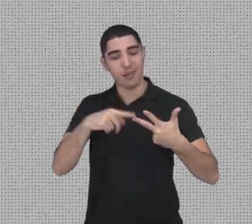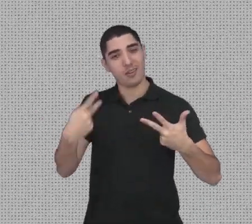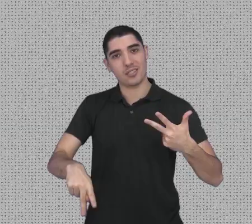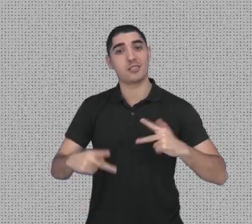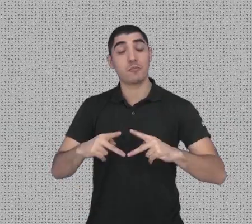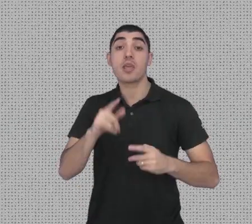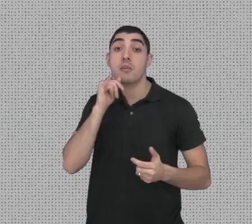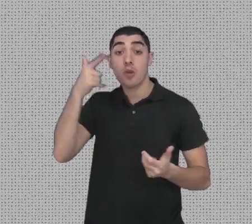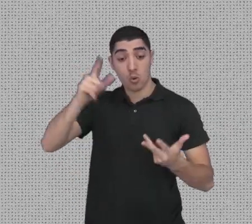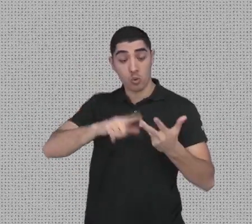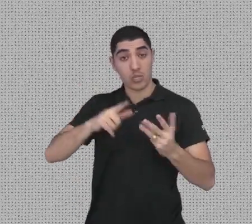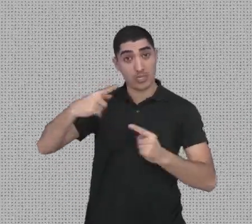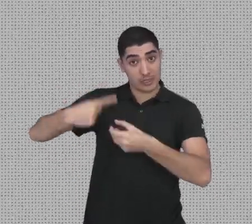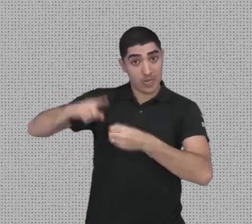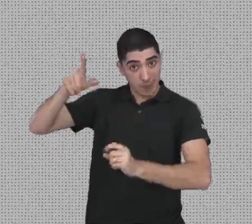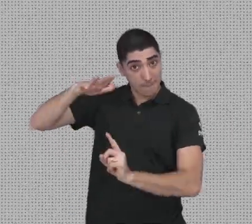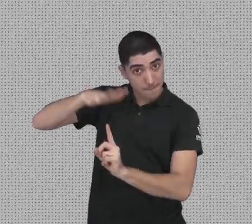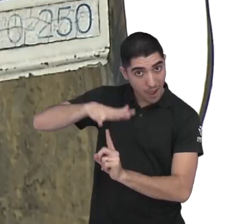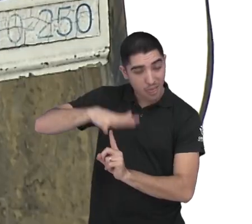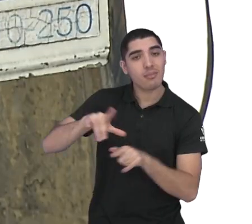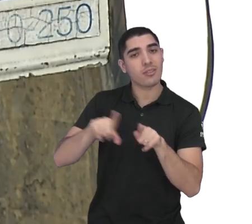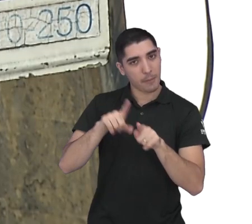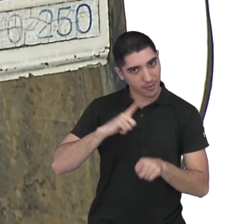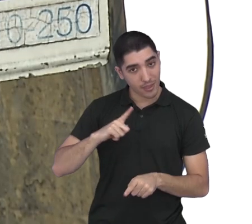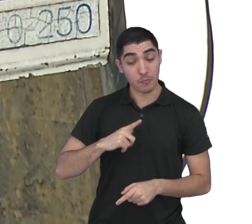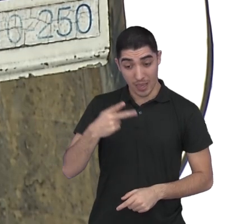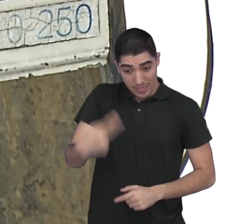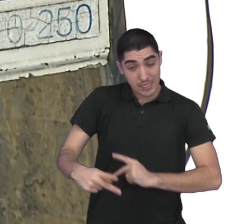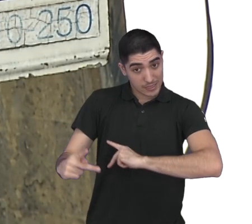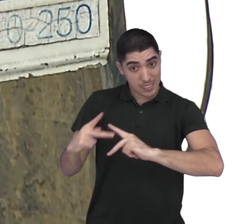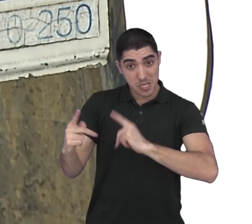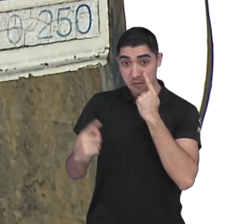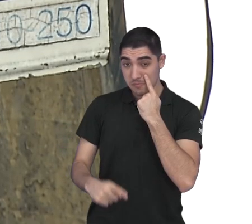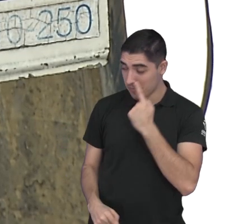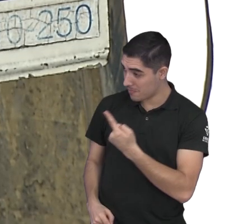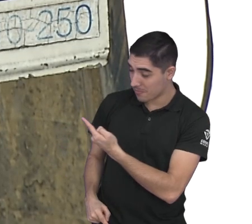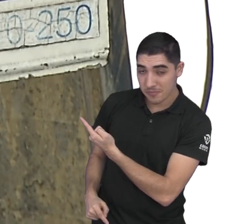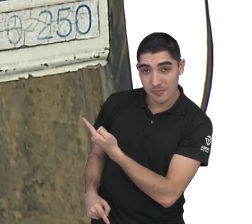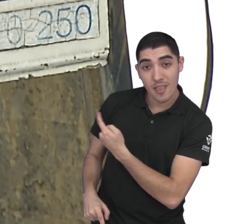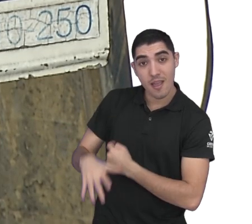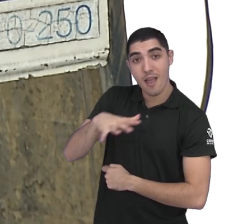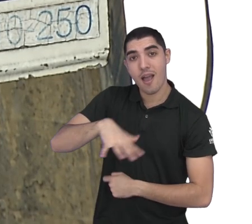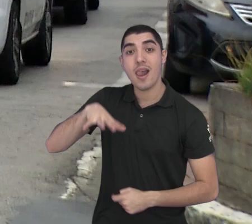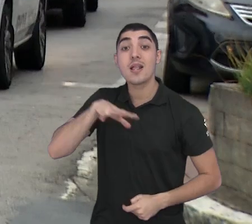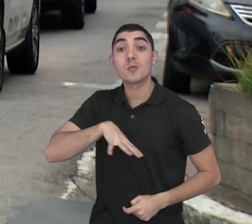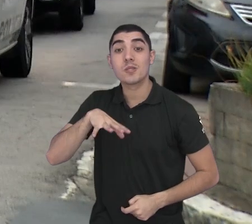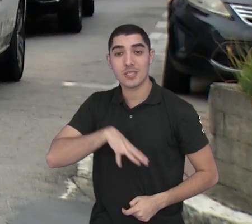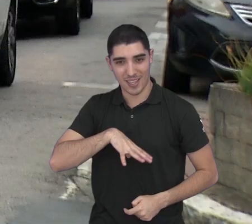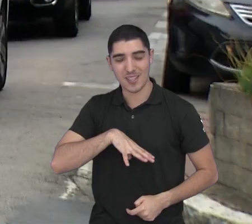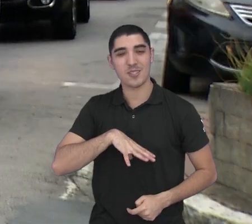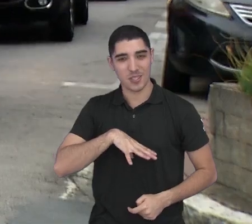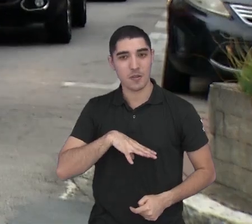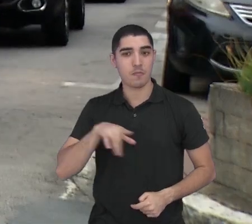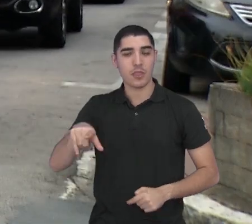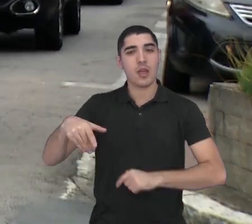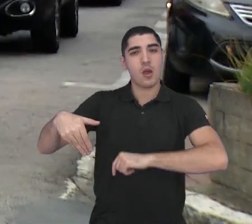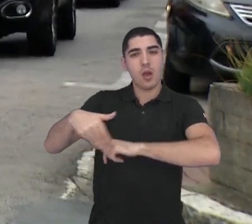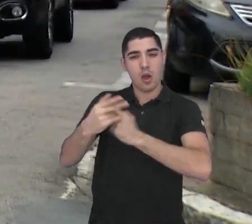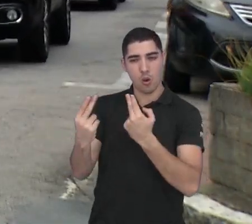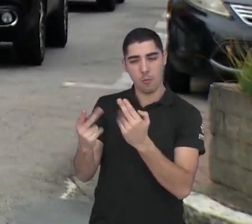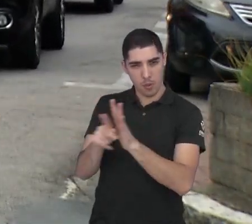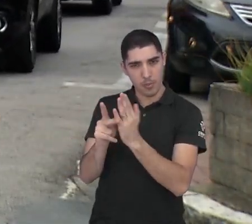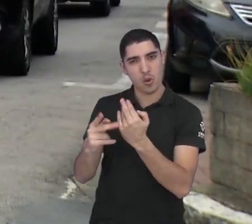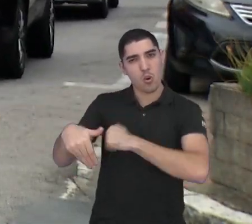município no Paraná recebe o nome do tenente. Em São José, a homenagem fica na região central, no trecho das antigas Rua